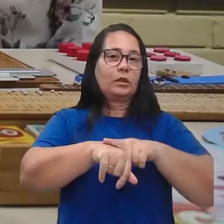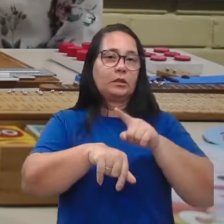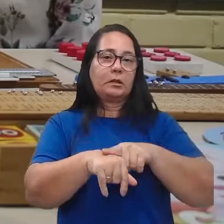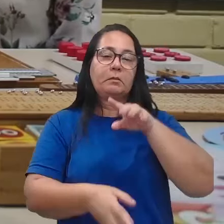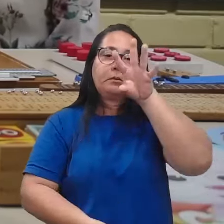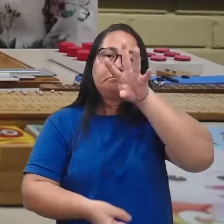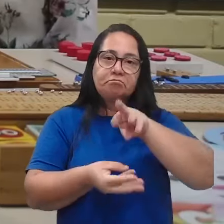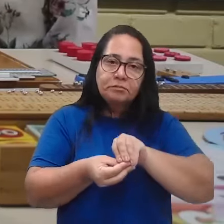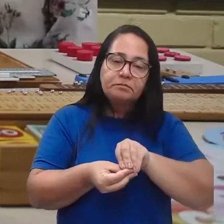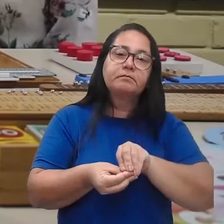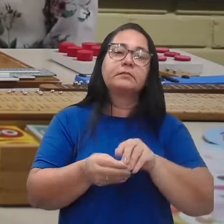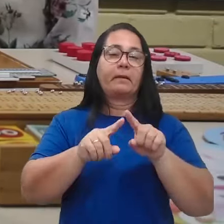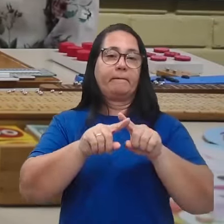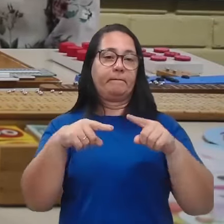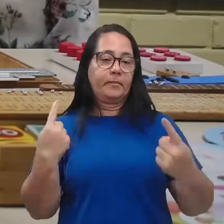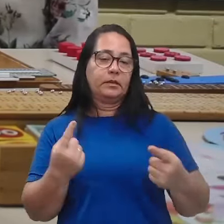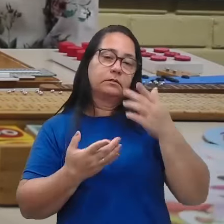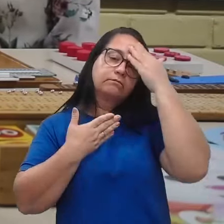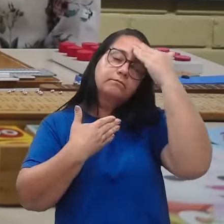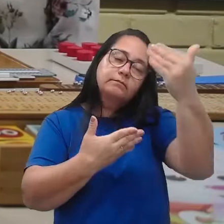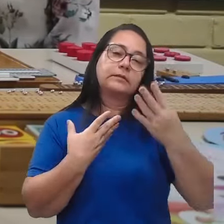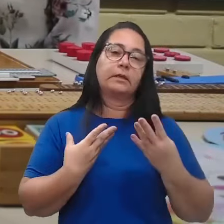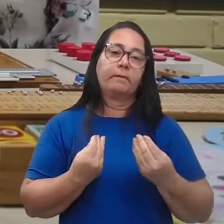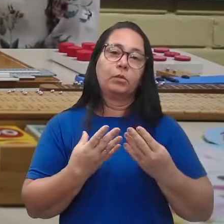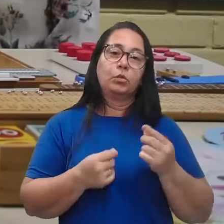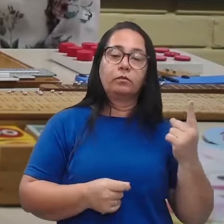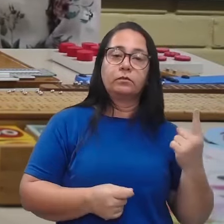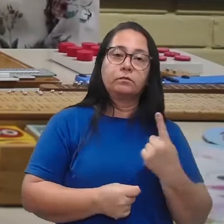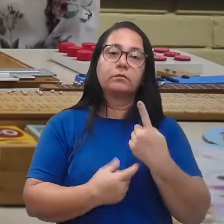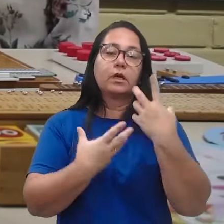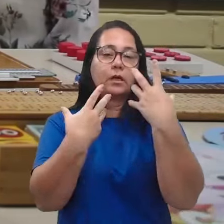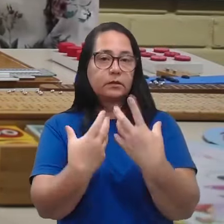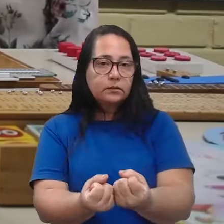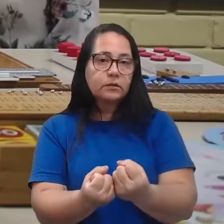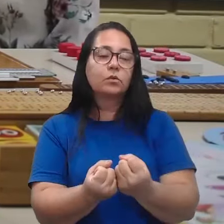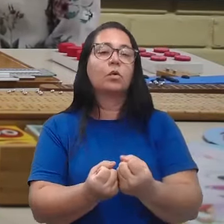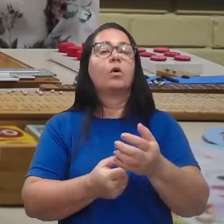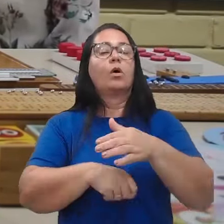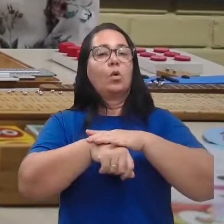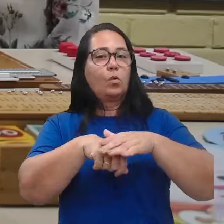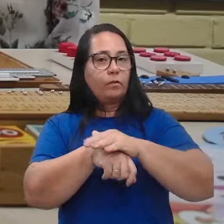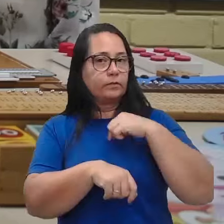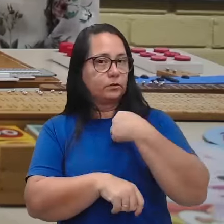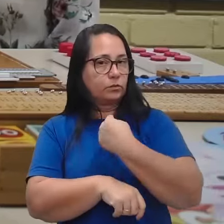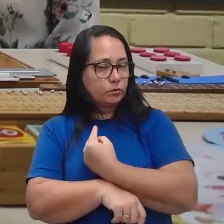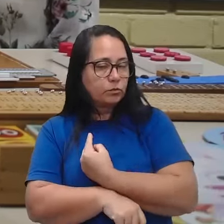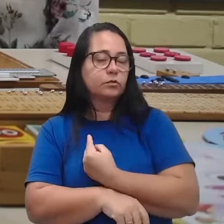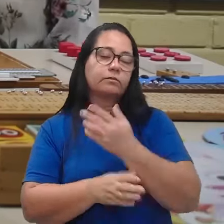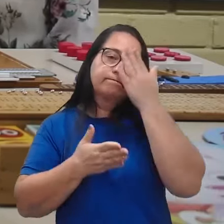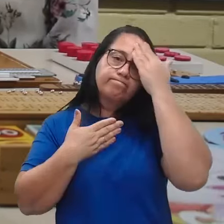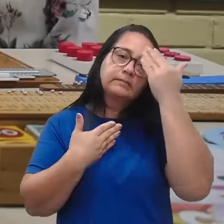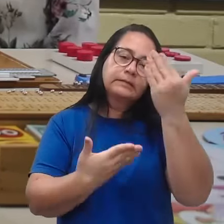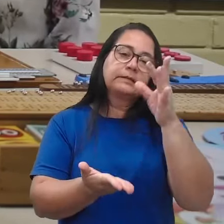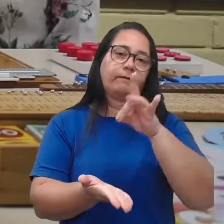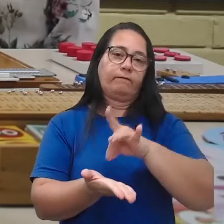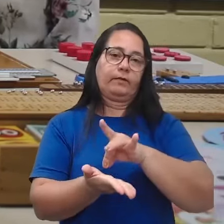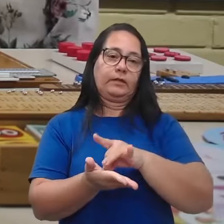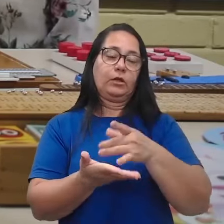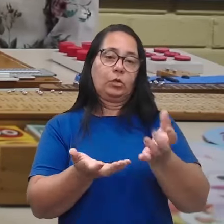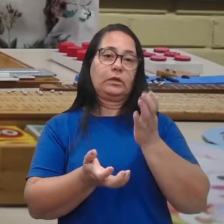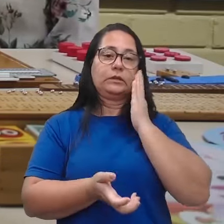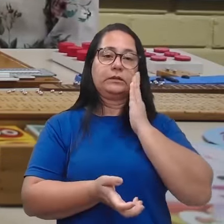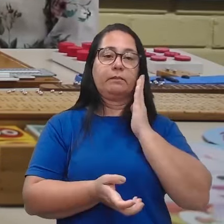limitado, mas a gente agradece muito por você ter reservado um tempinho para conversar conosco, tá certo? A gente agradece de verdade. E eu queria